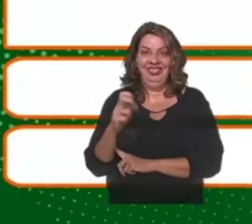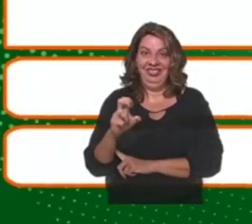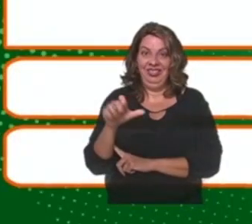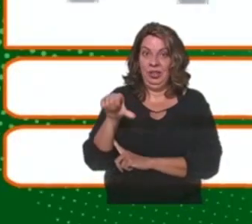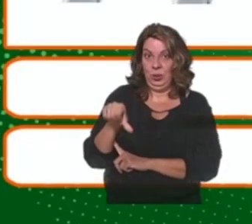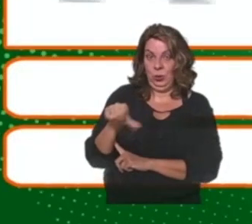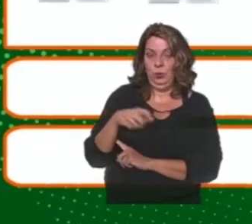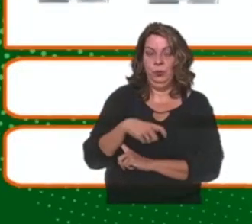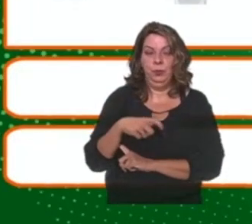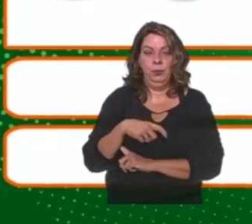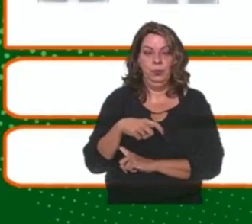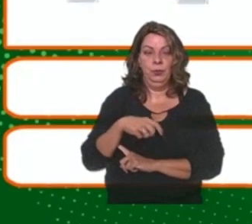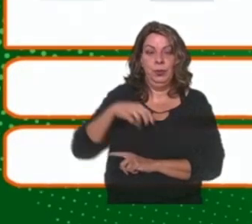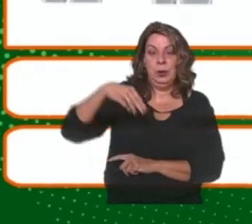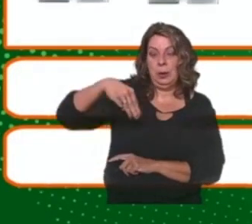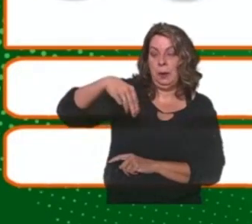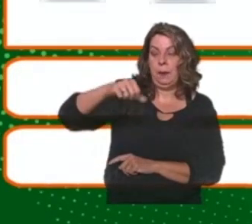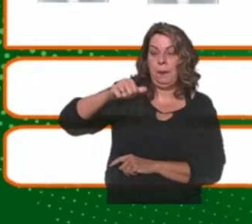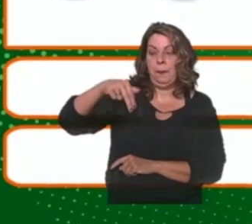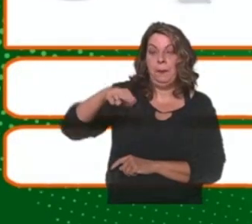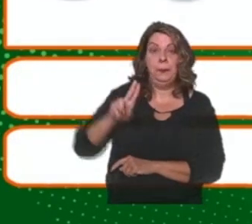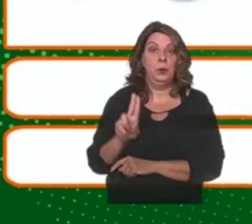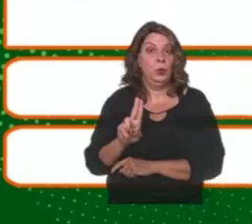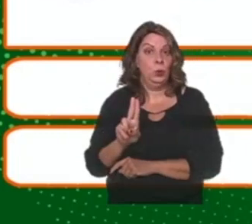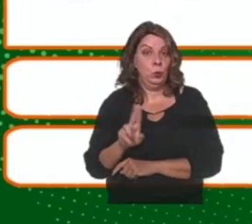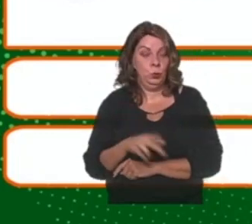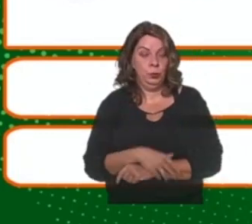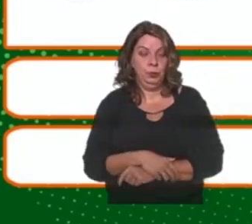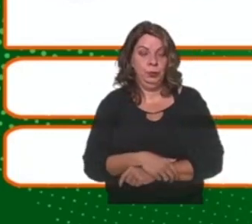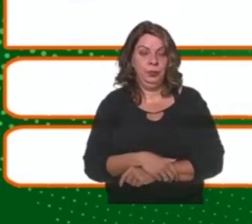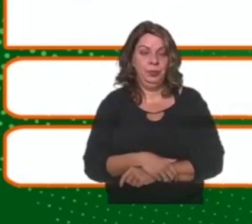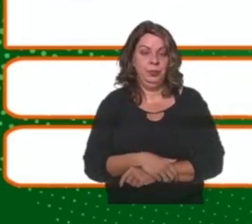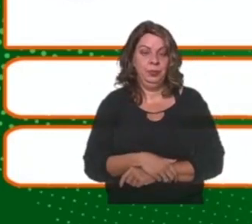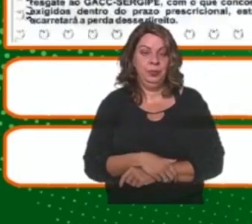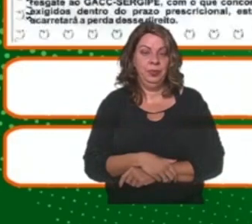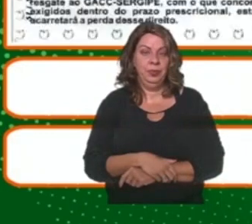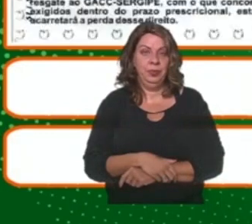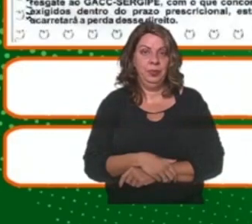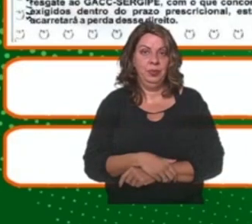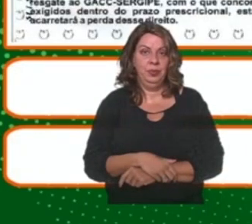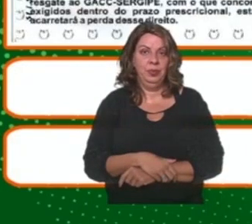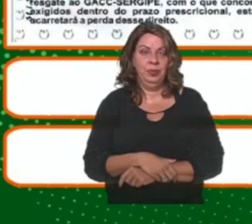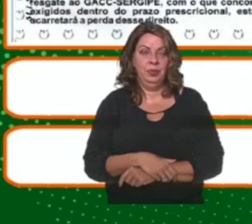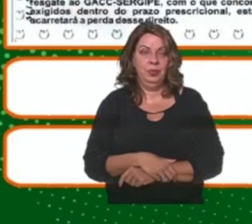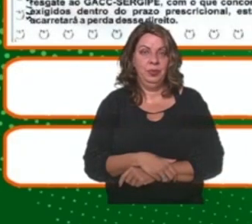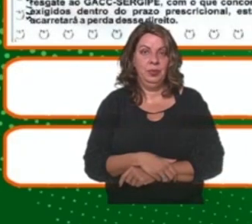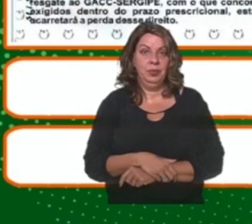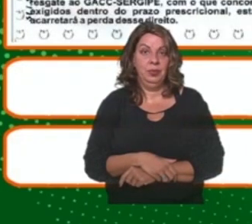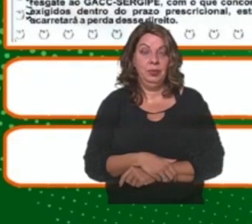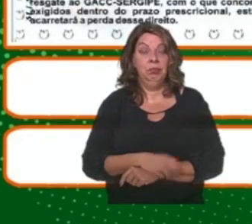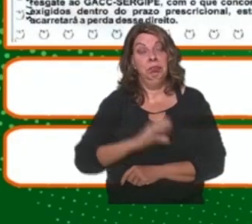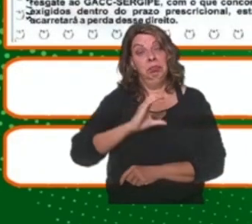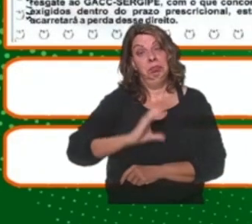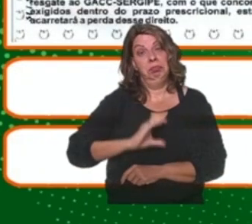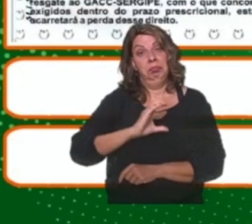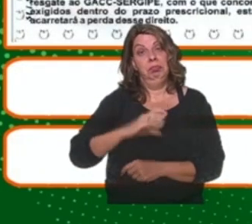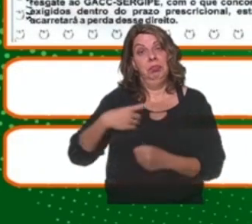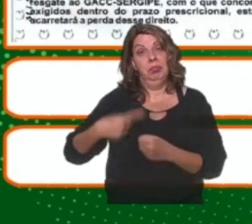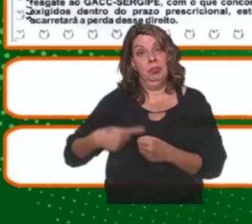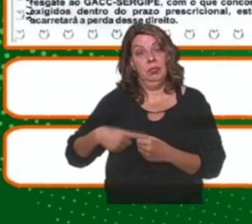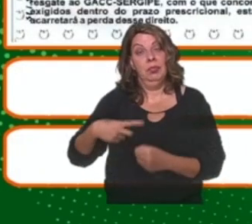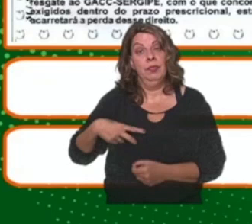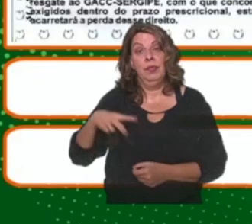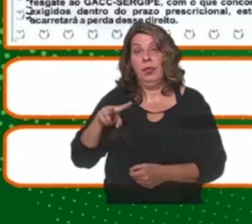572559. Alô, Manu. Ó, a Manu, aí ela é Manu dos Santos, de Capela, adquiriu no VIP